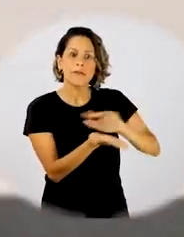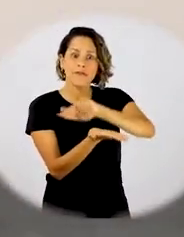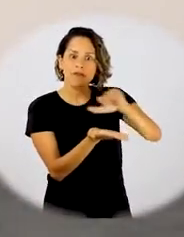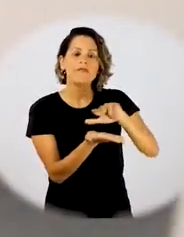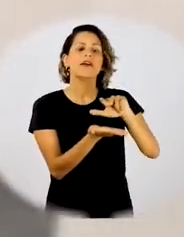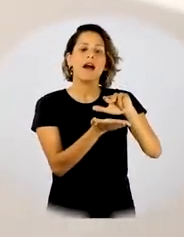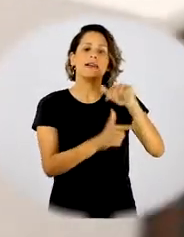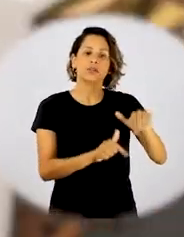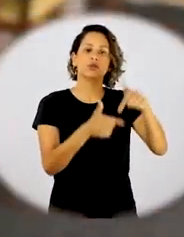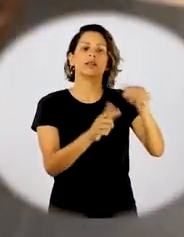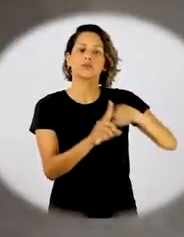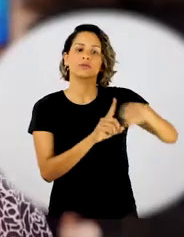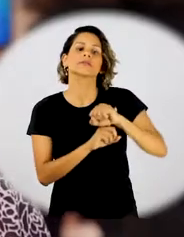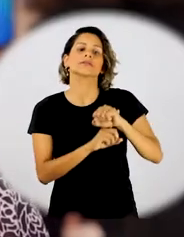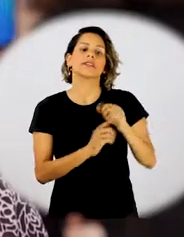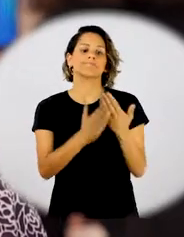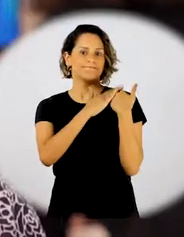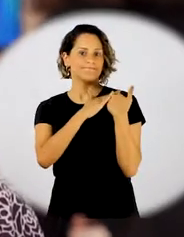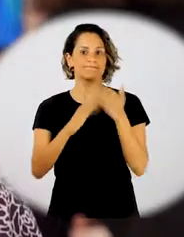empresas investidas da Votorantim.